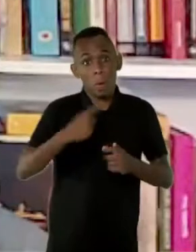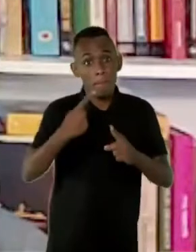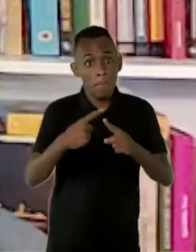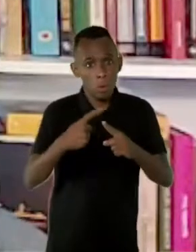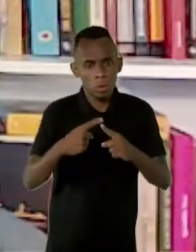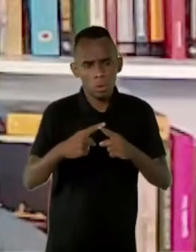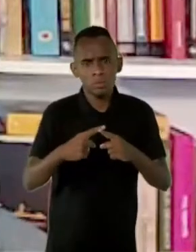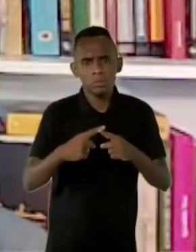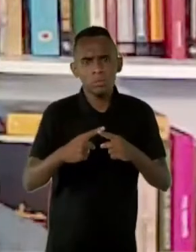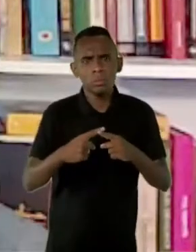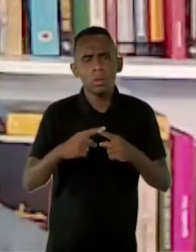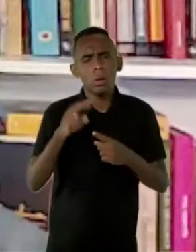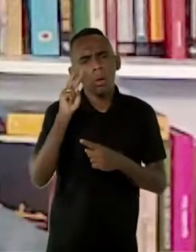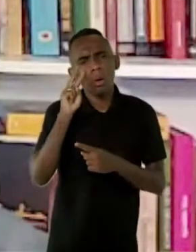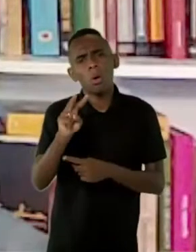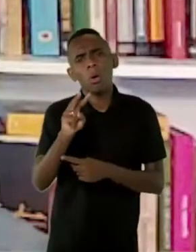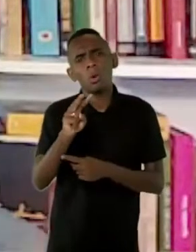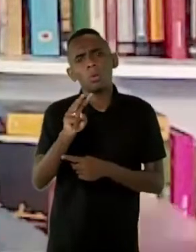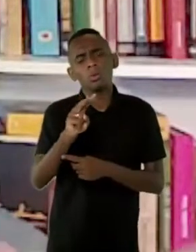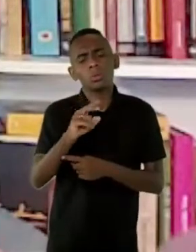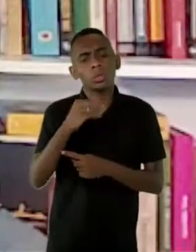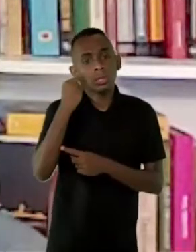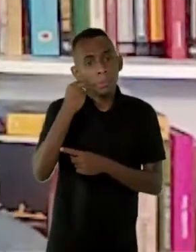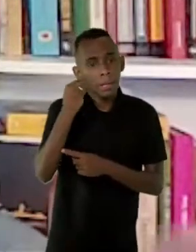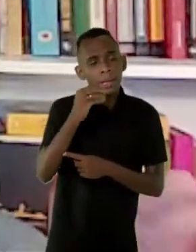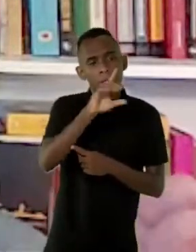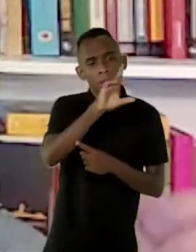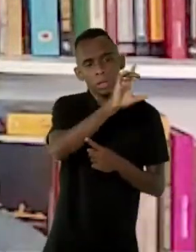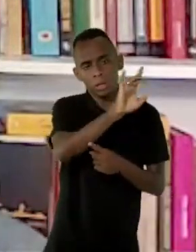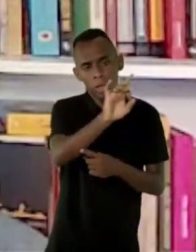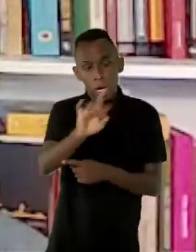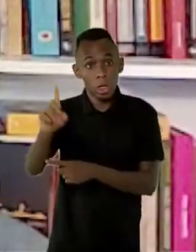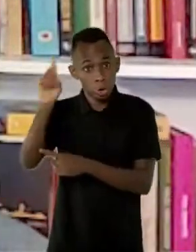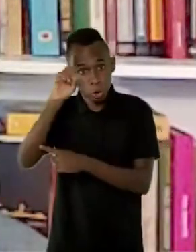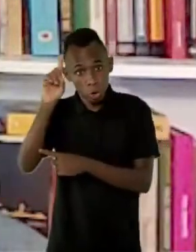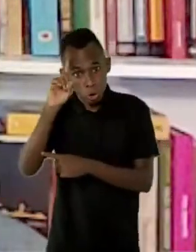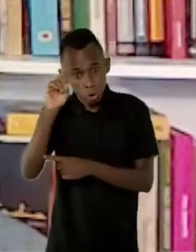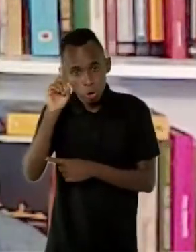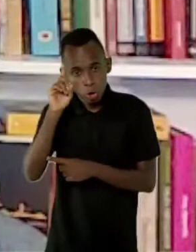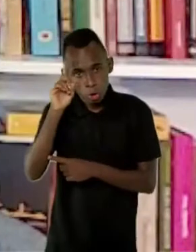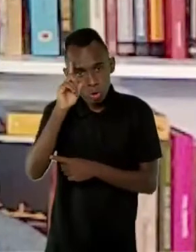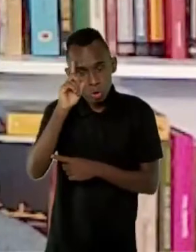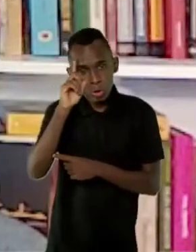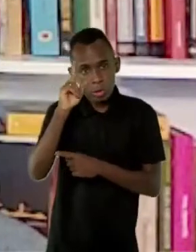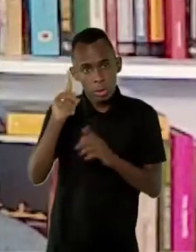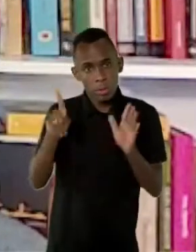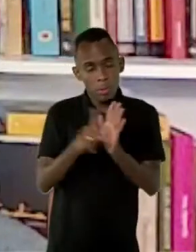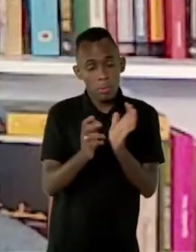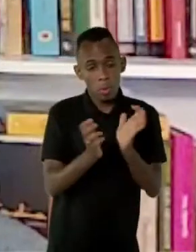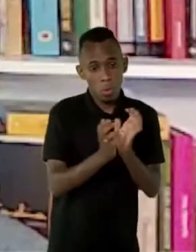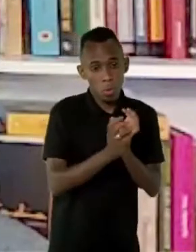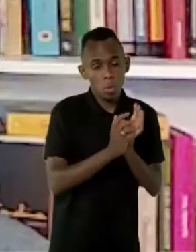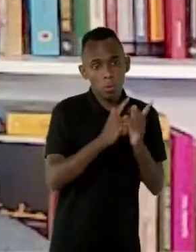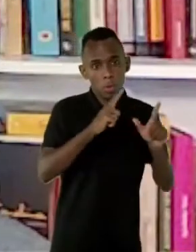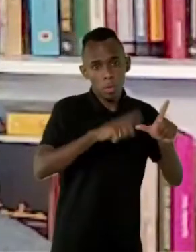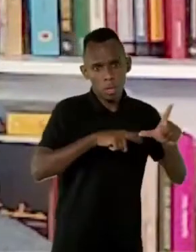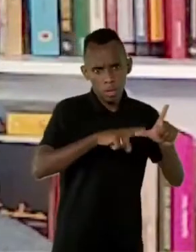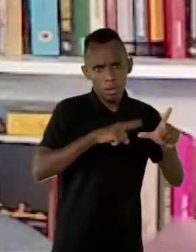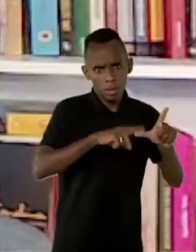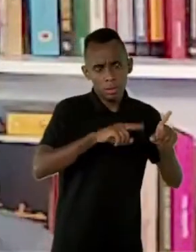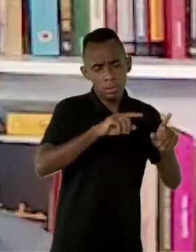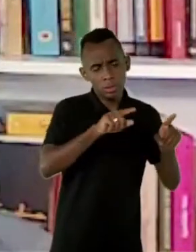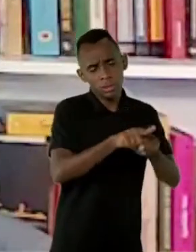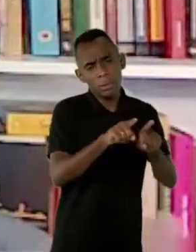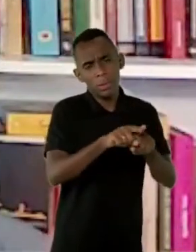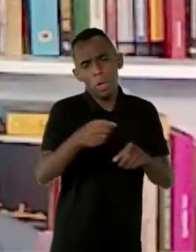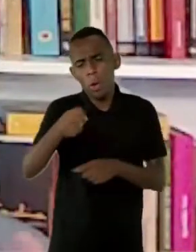você olha, por exemplo, nos diários publicados agora pela Companhia das Letras e olha alguns depoimentos da Carolina na